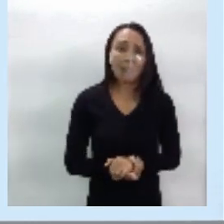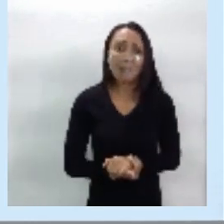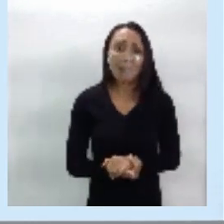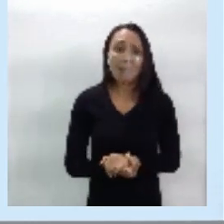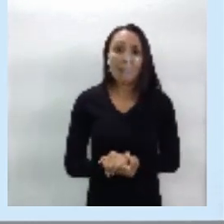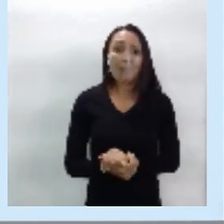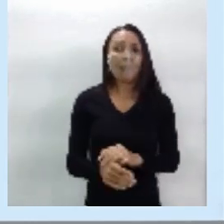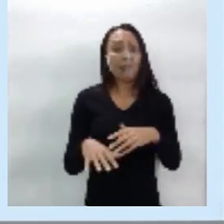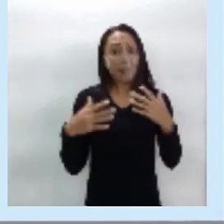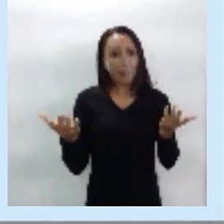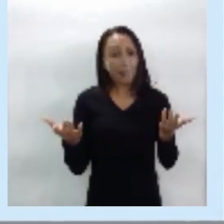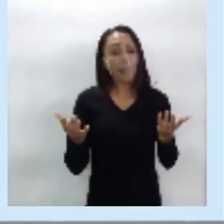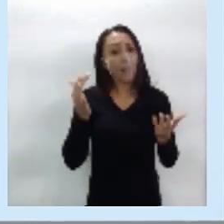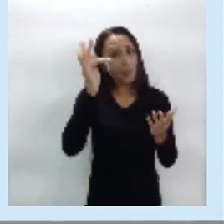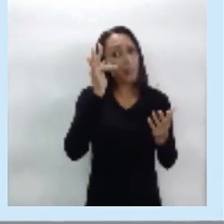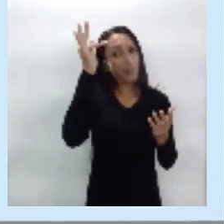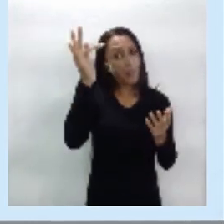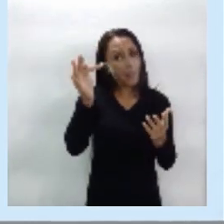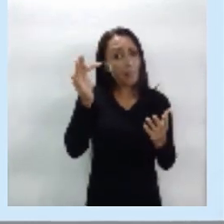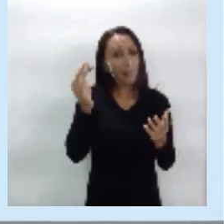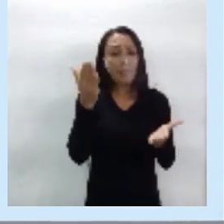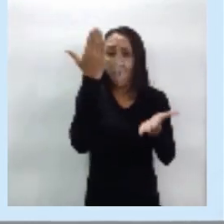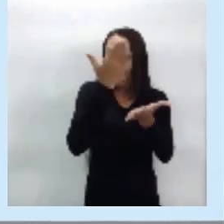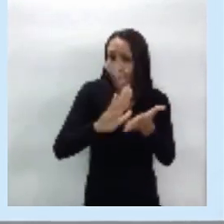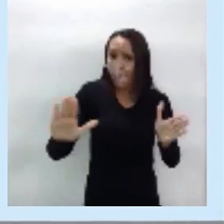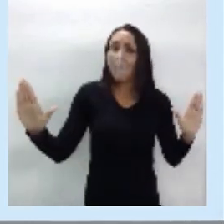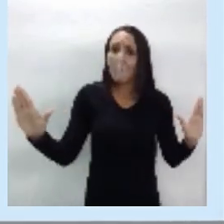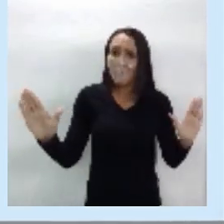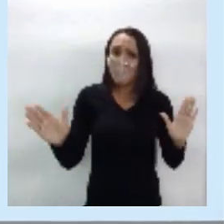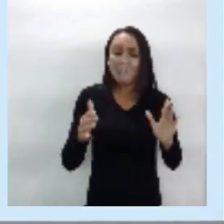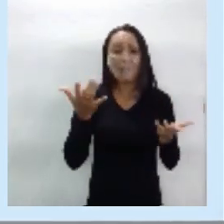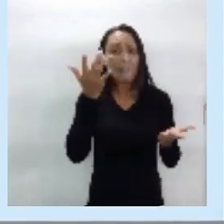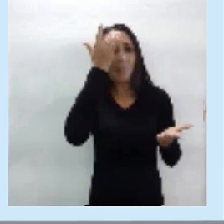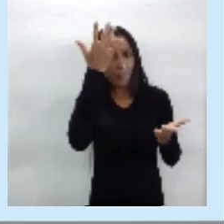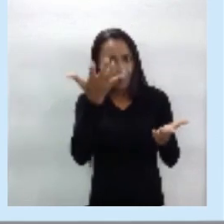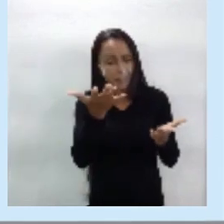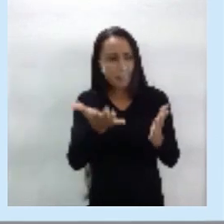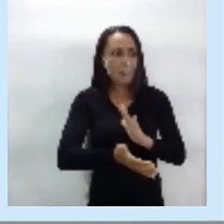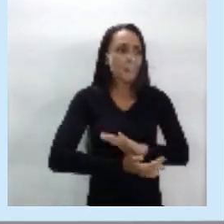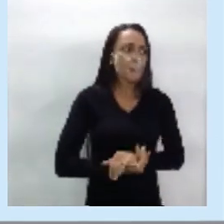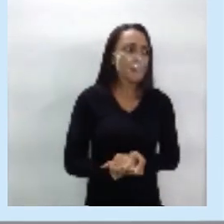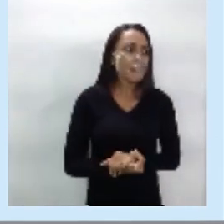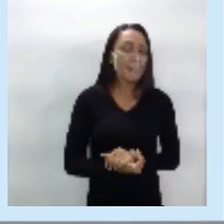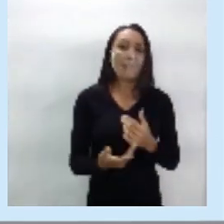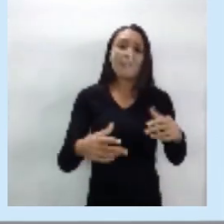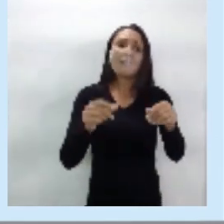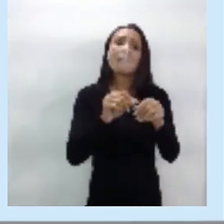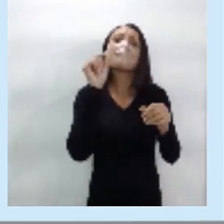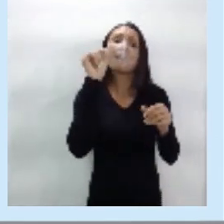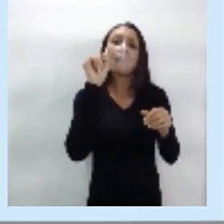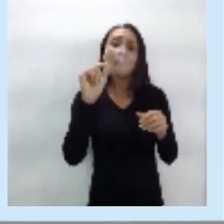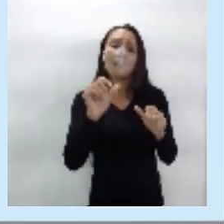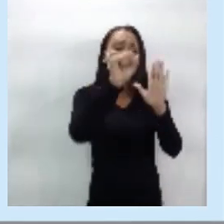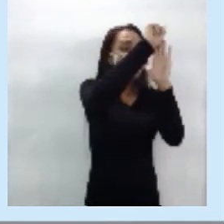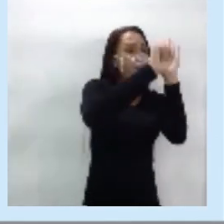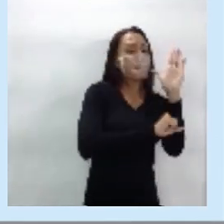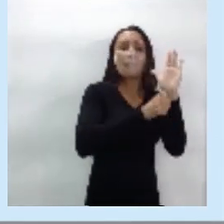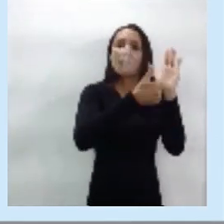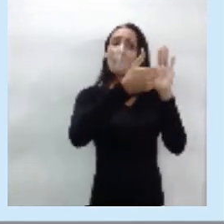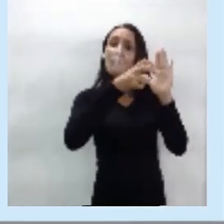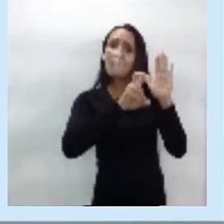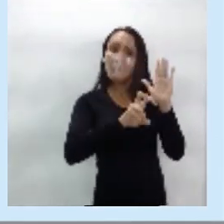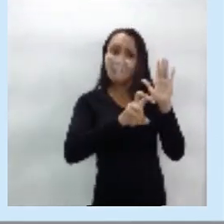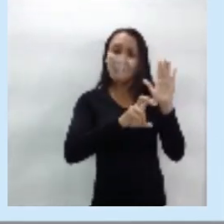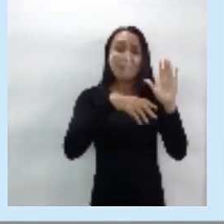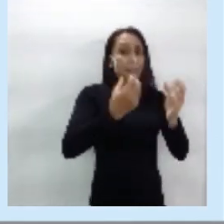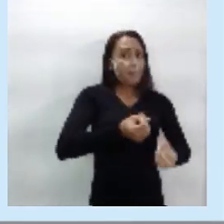finitos, ou seja, um dia acaba. Entendeu? Não é fácil? Então o que é que eles fizeram? No século XV, né,